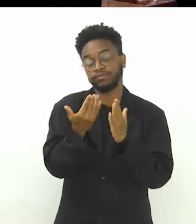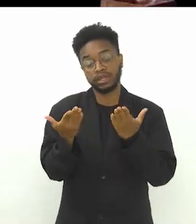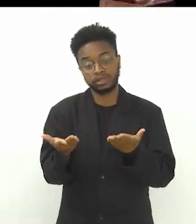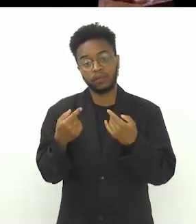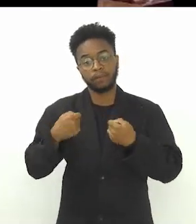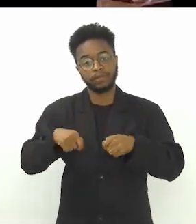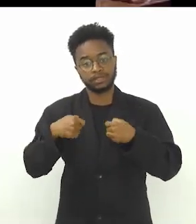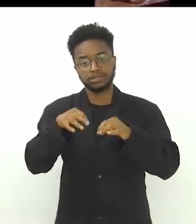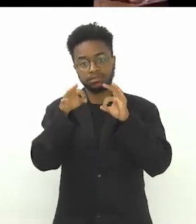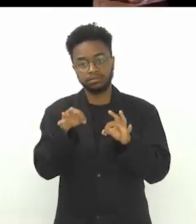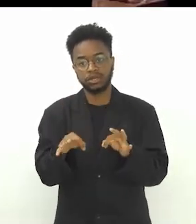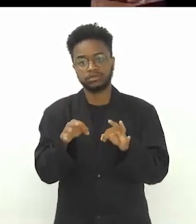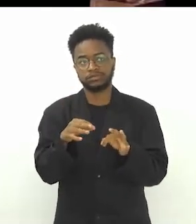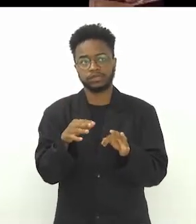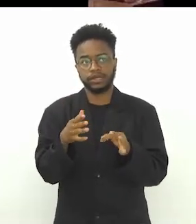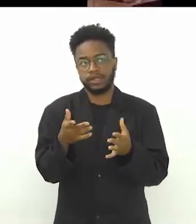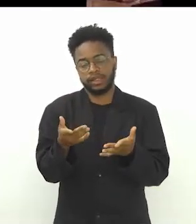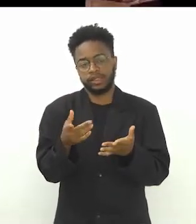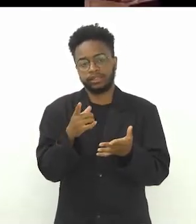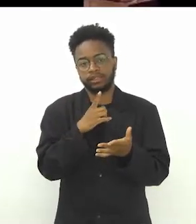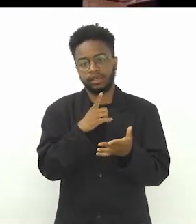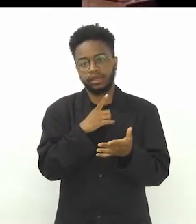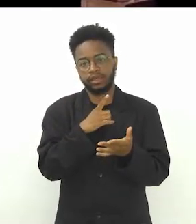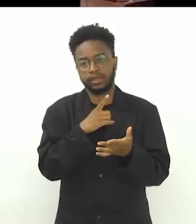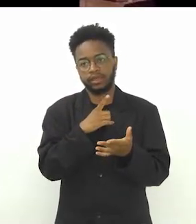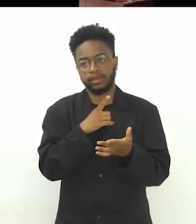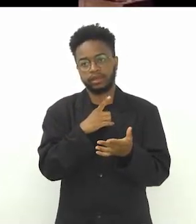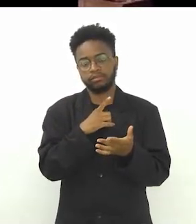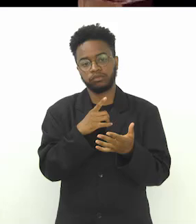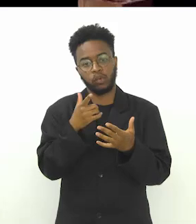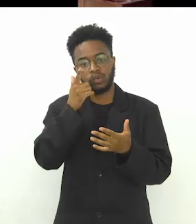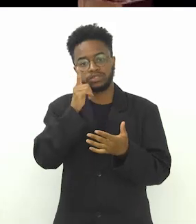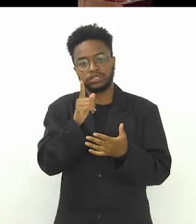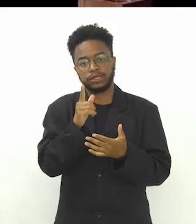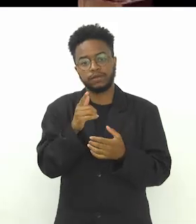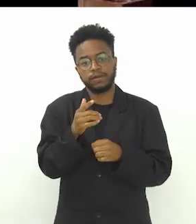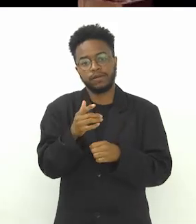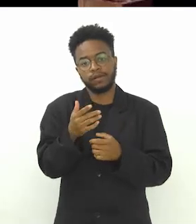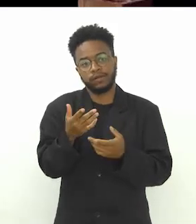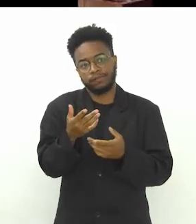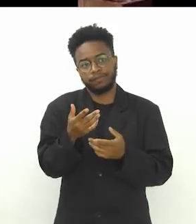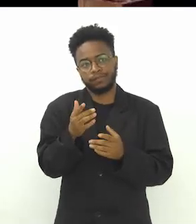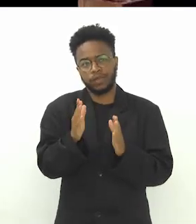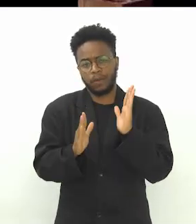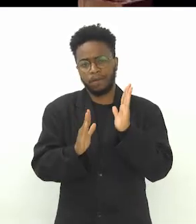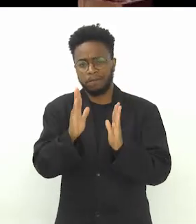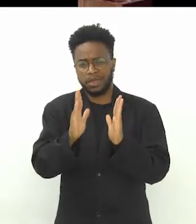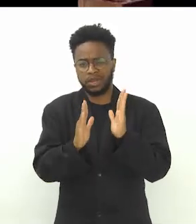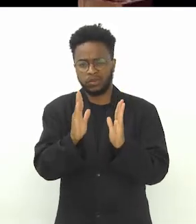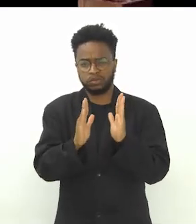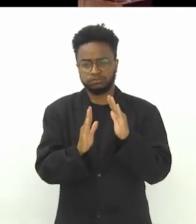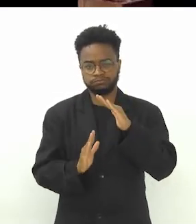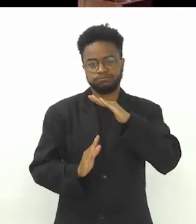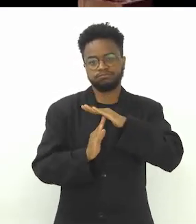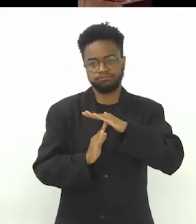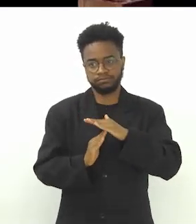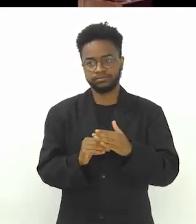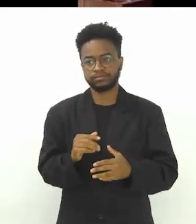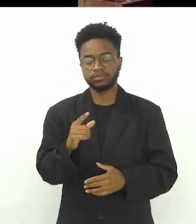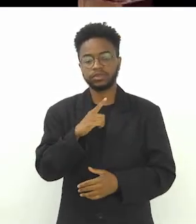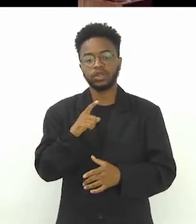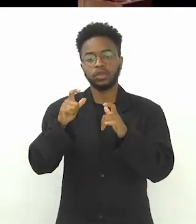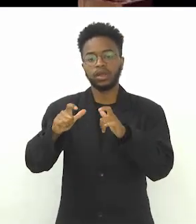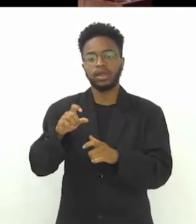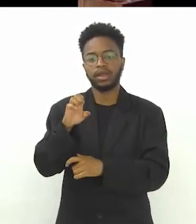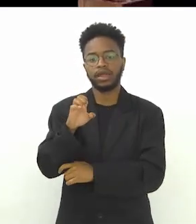com uma vamos dizer assim, com uma boa tolerância. Você tem que deixar sempre uma margem. Uma margenzinha. Esse é Edson Pereira,